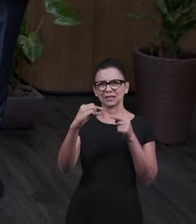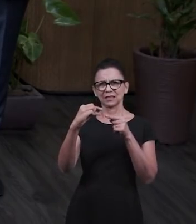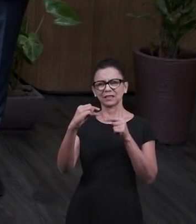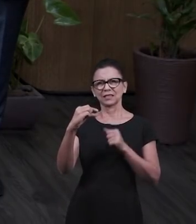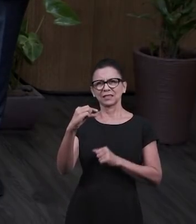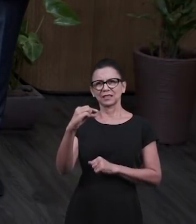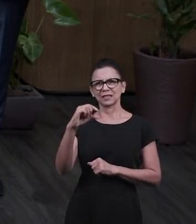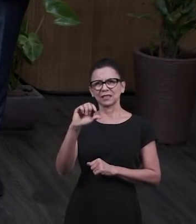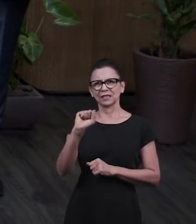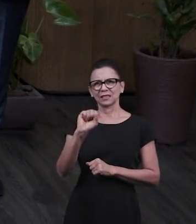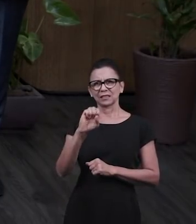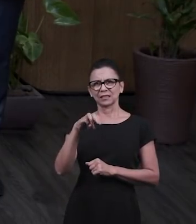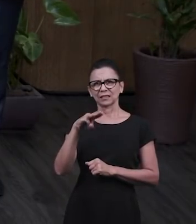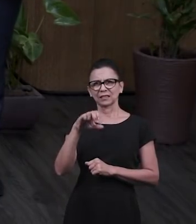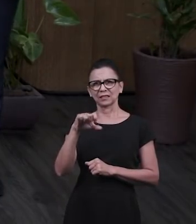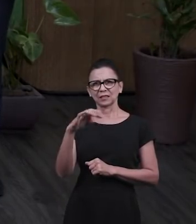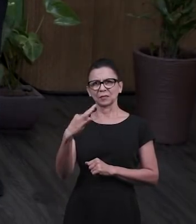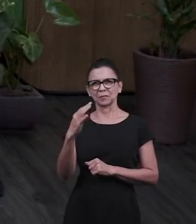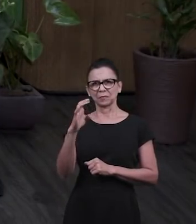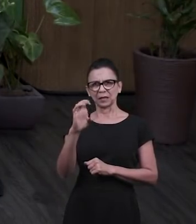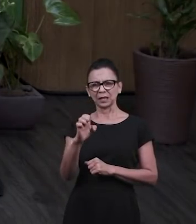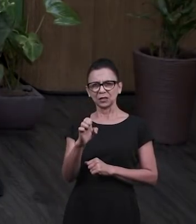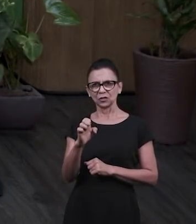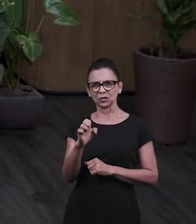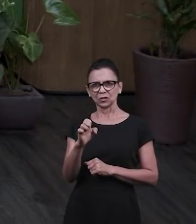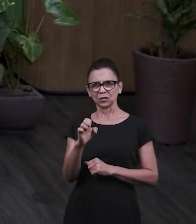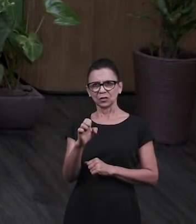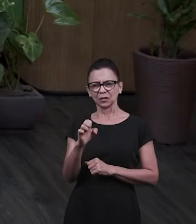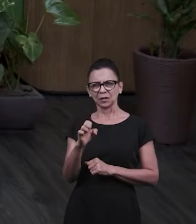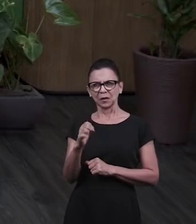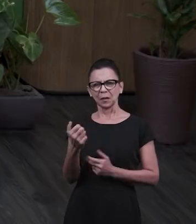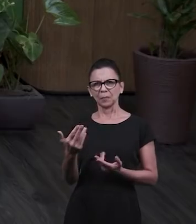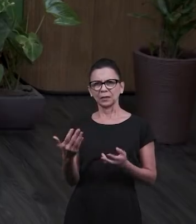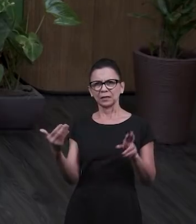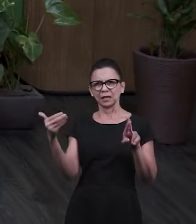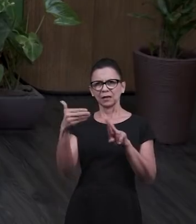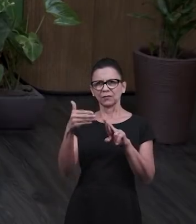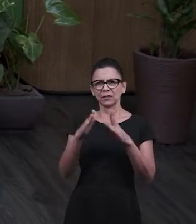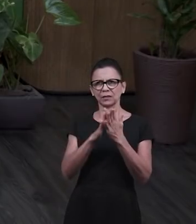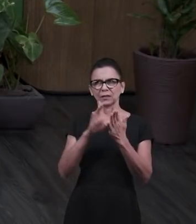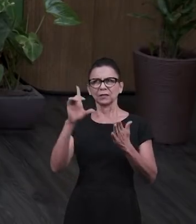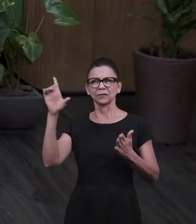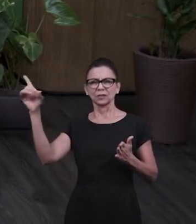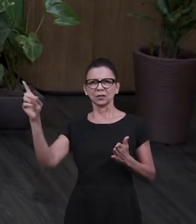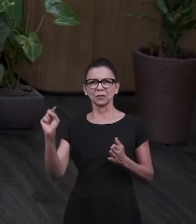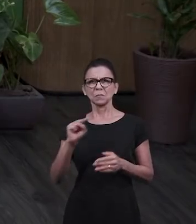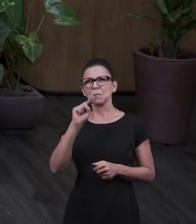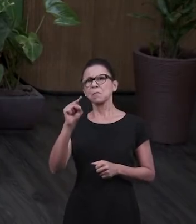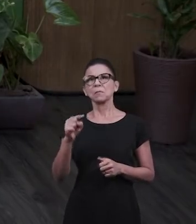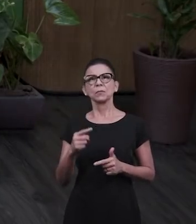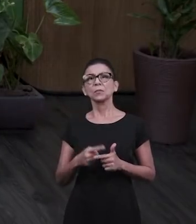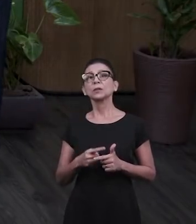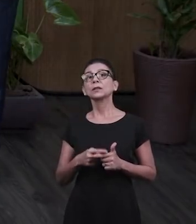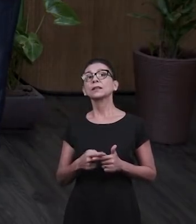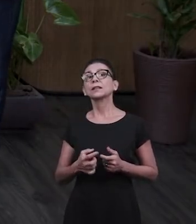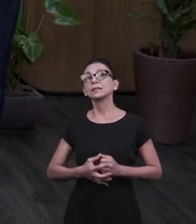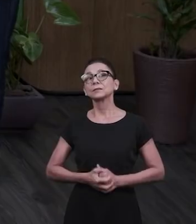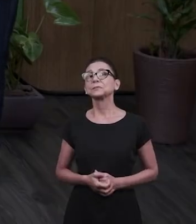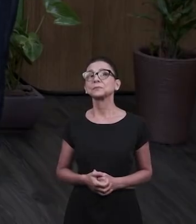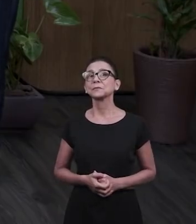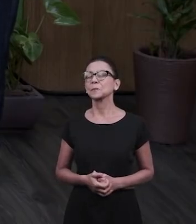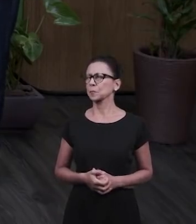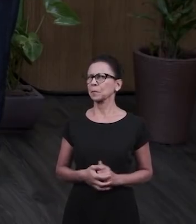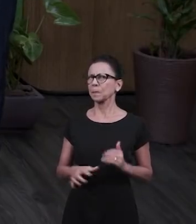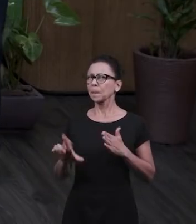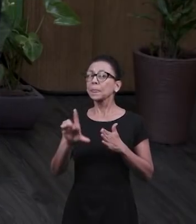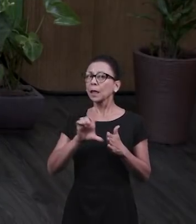referir à palavra de Deus? Agora, antes até de darmos essa resposta, é importante para